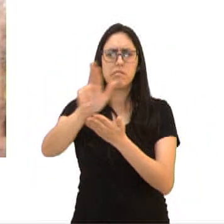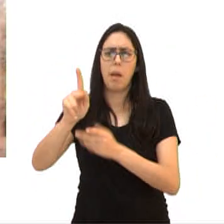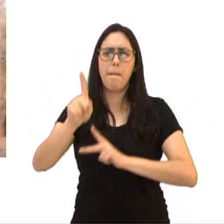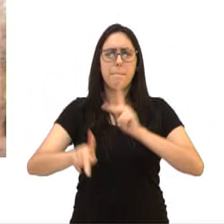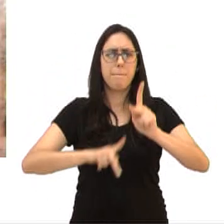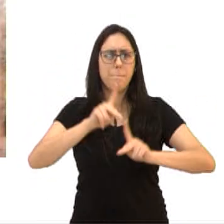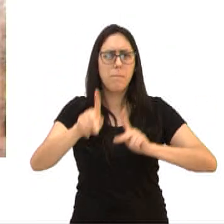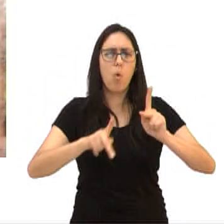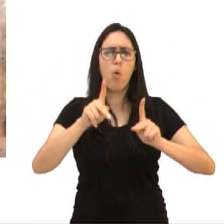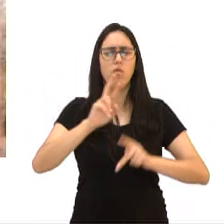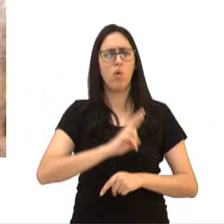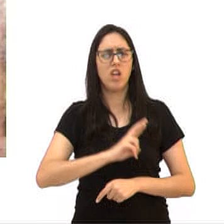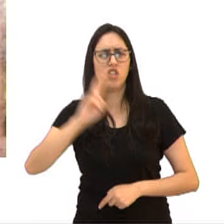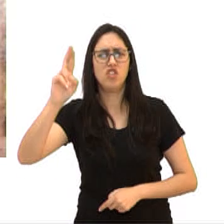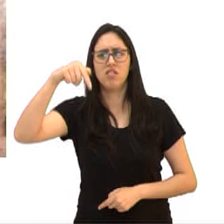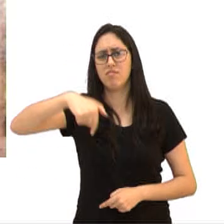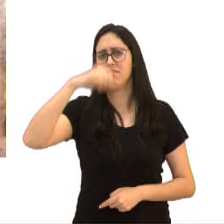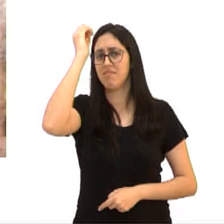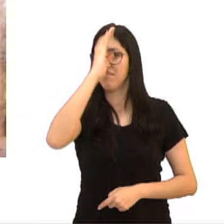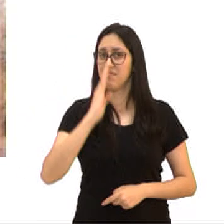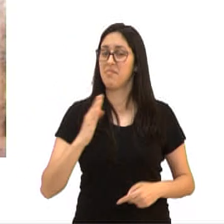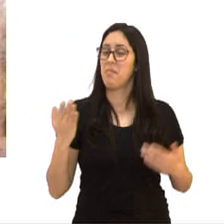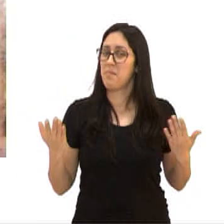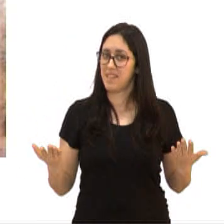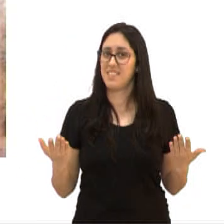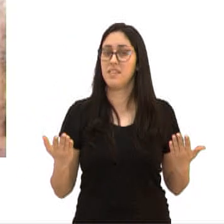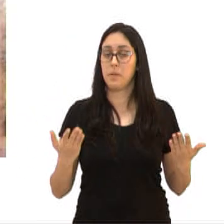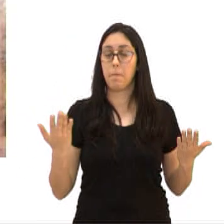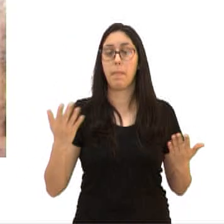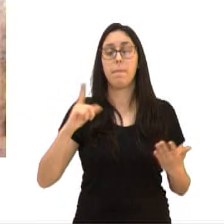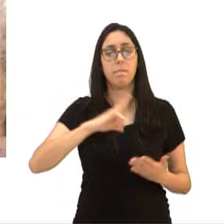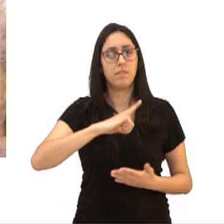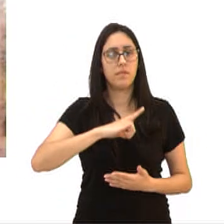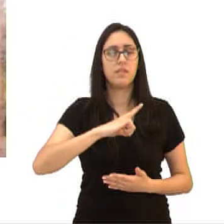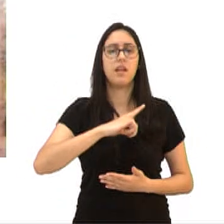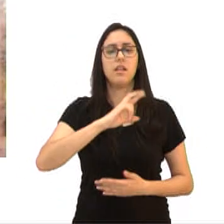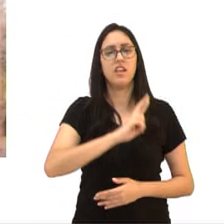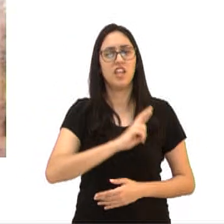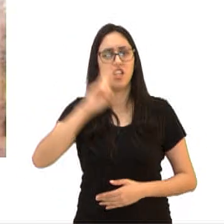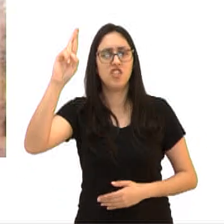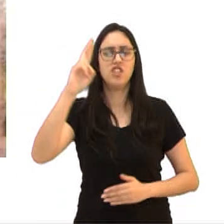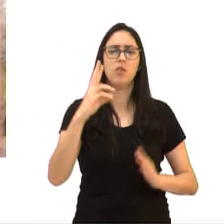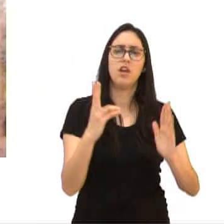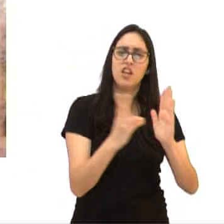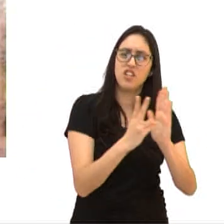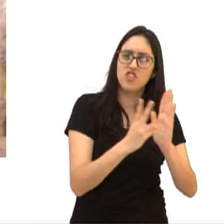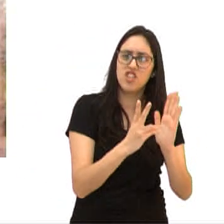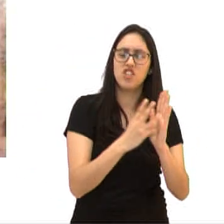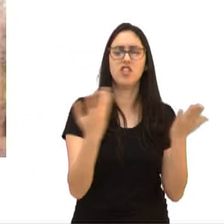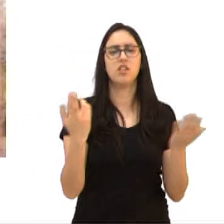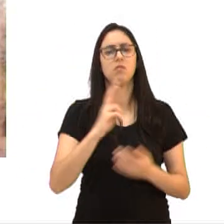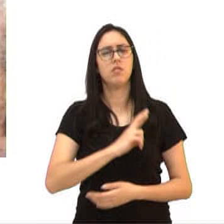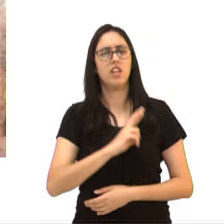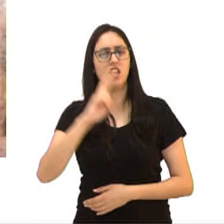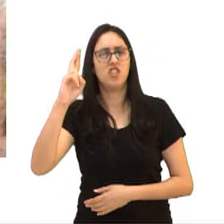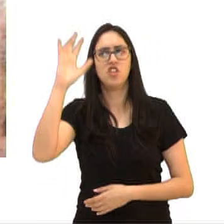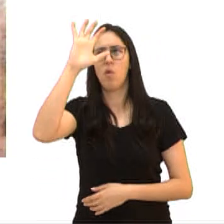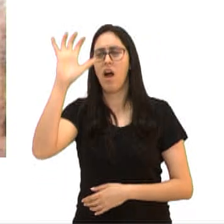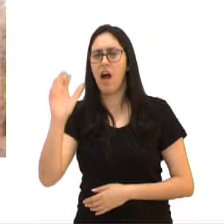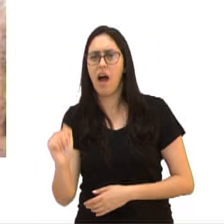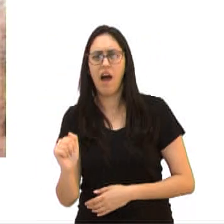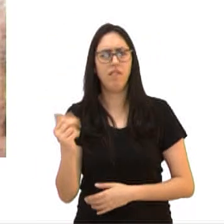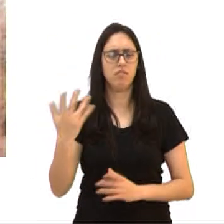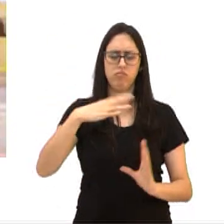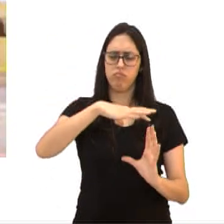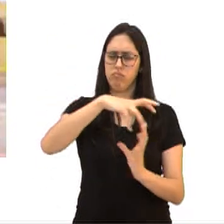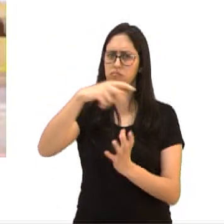que formam a religiosidade brasileira. Lembrando, as religiões de matriz indígena, as religiões de matriz africana, ocidental